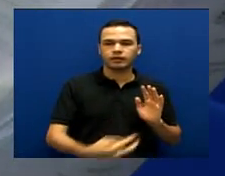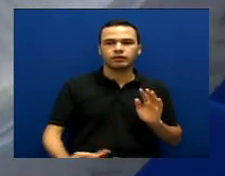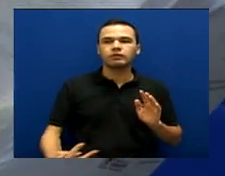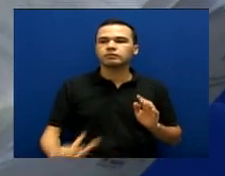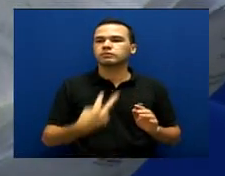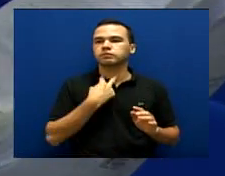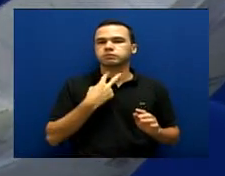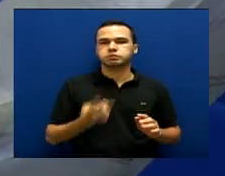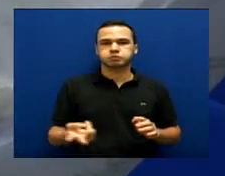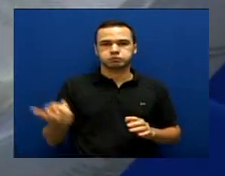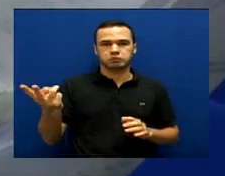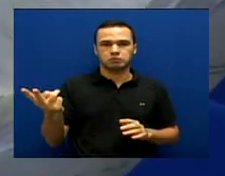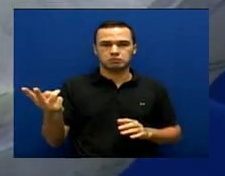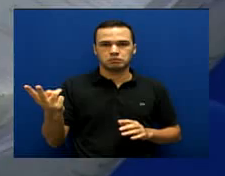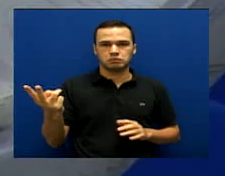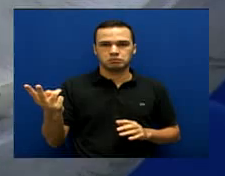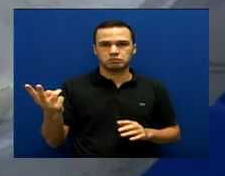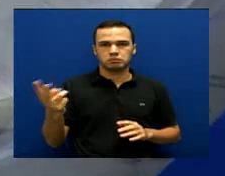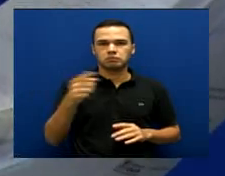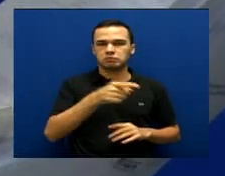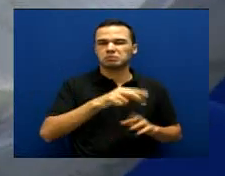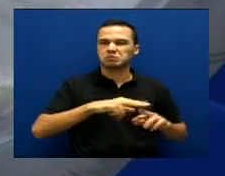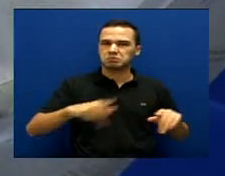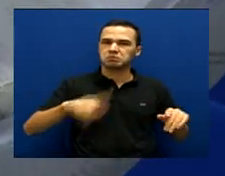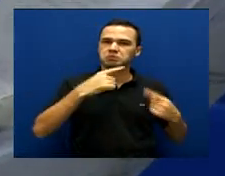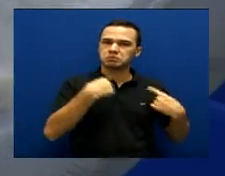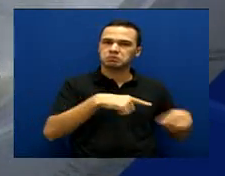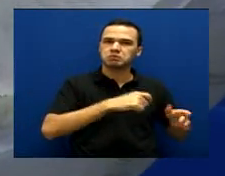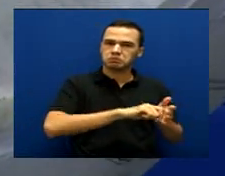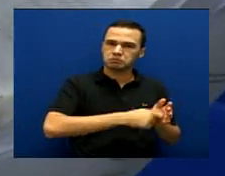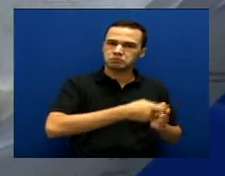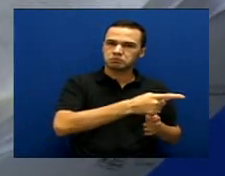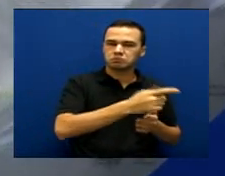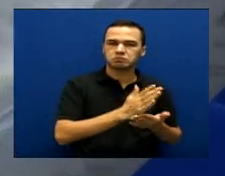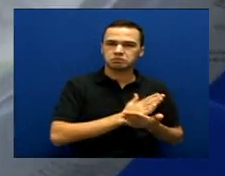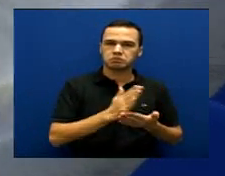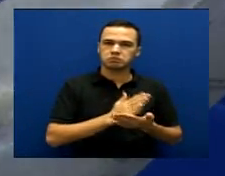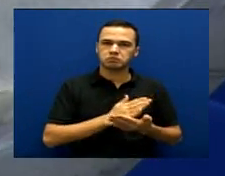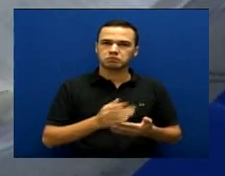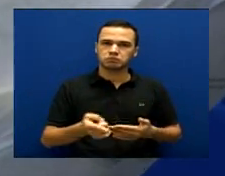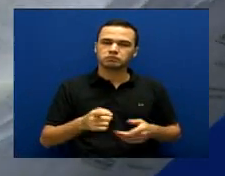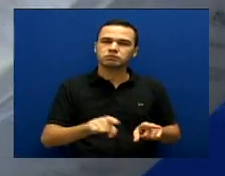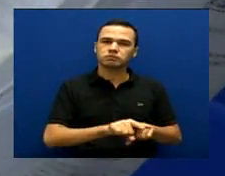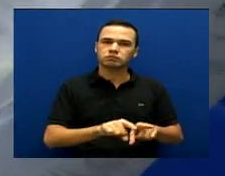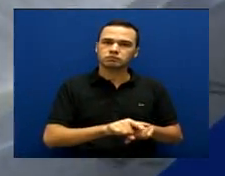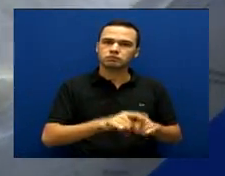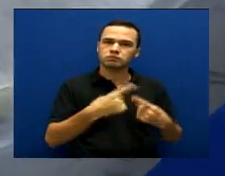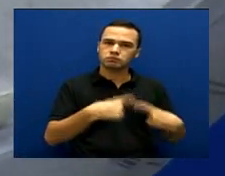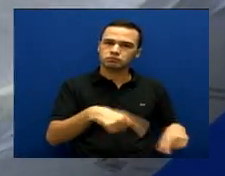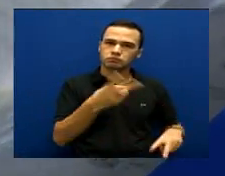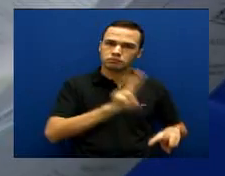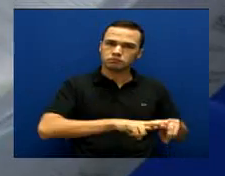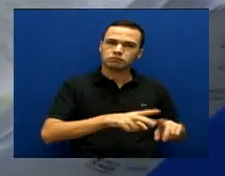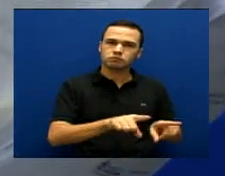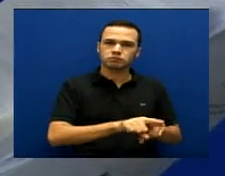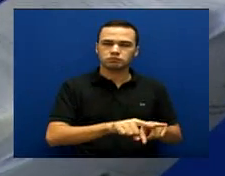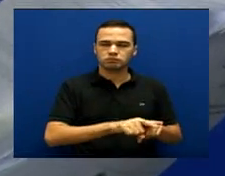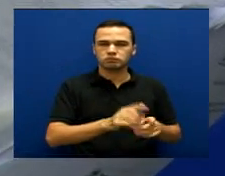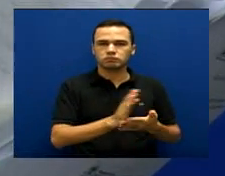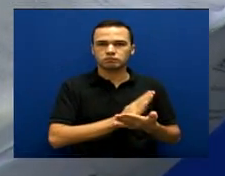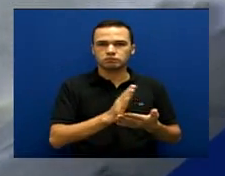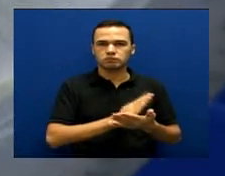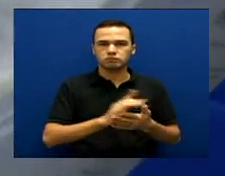a processos relacionados à lei de licitação processos criminais processos civis de qualquer